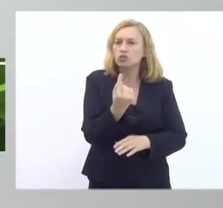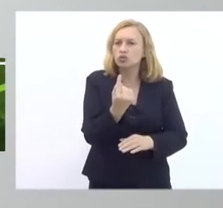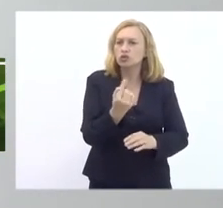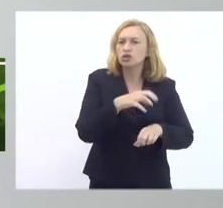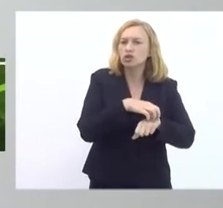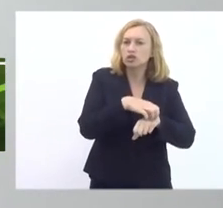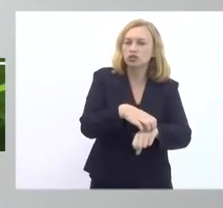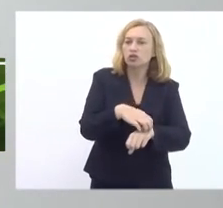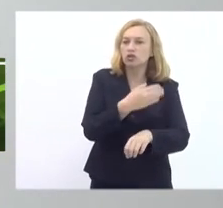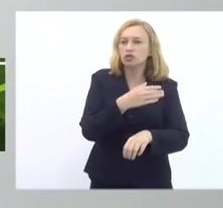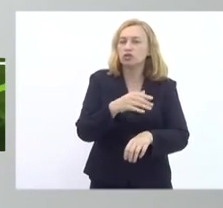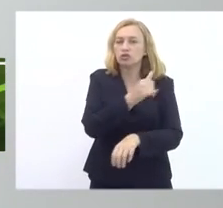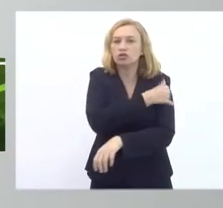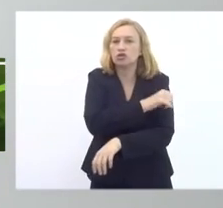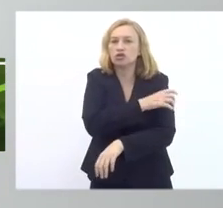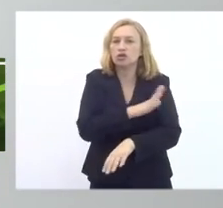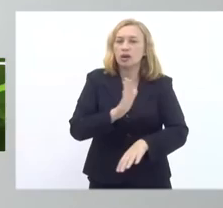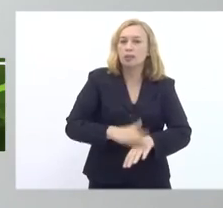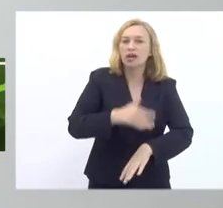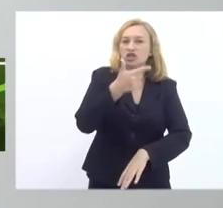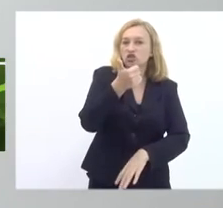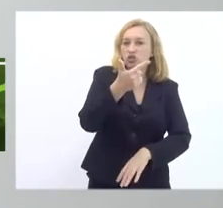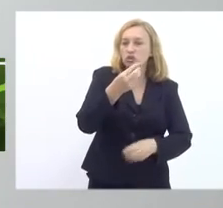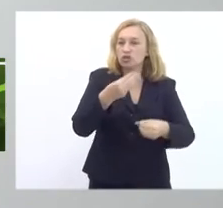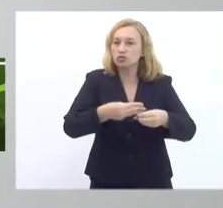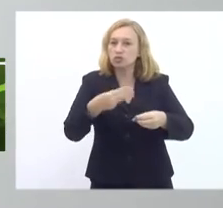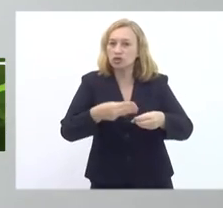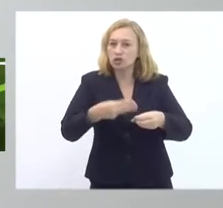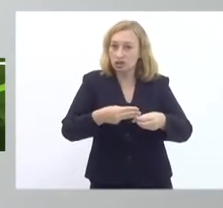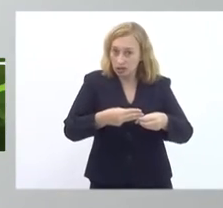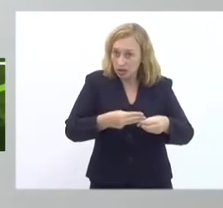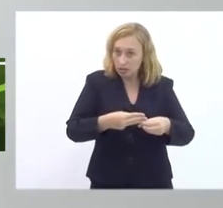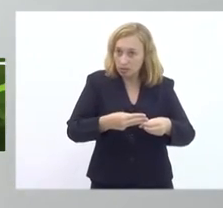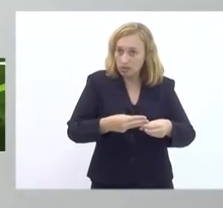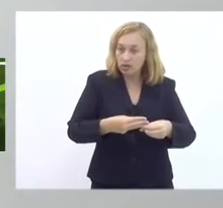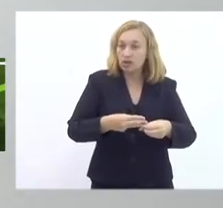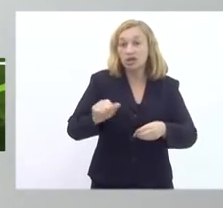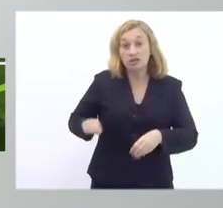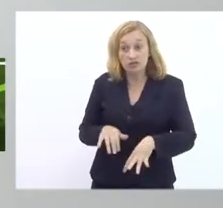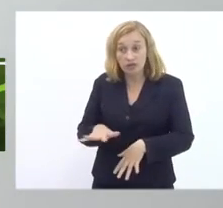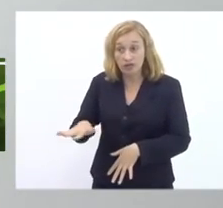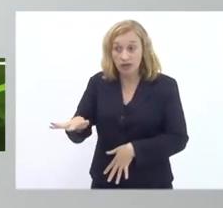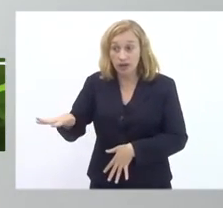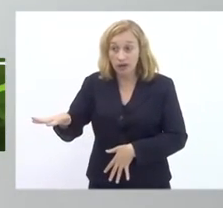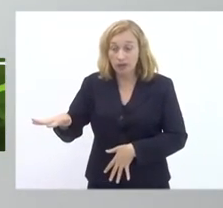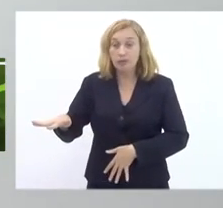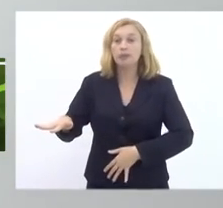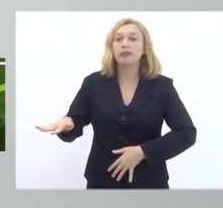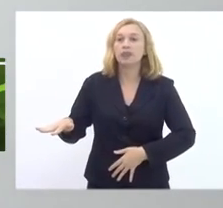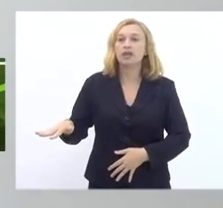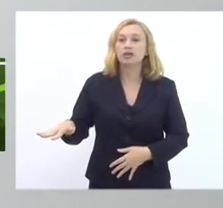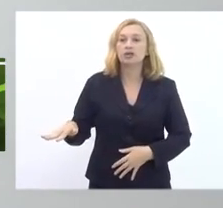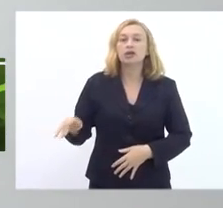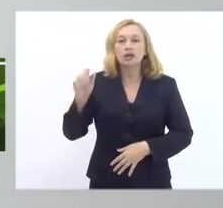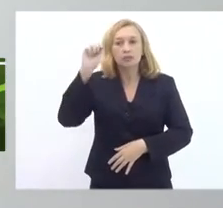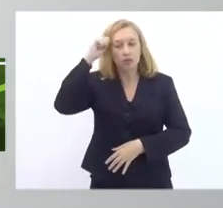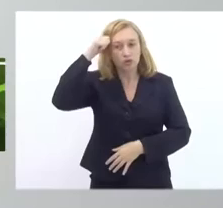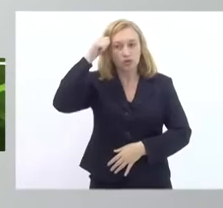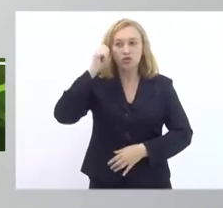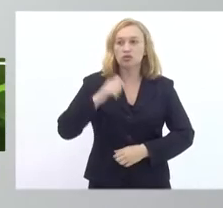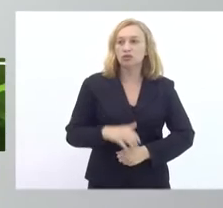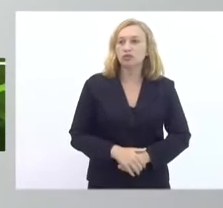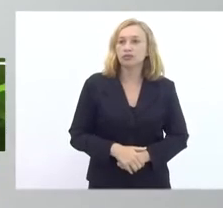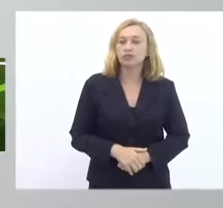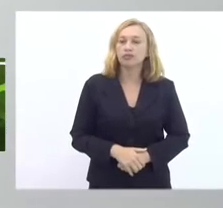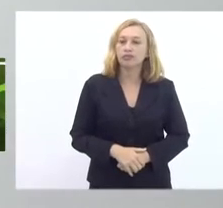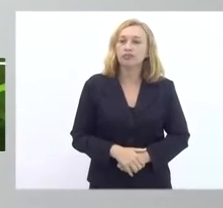Rio de Janeiro que atravessa mais de 12 municípios majoritariamente periféricos, favelados, pretos. Tem